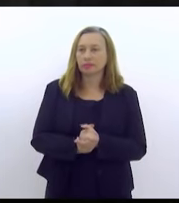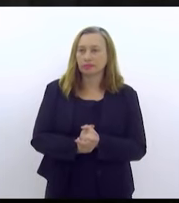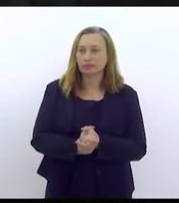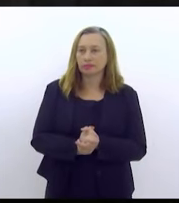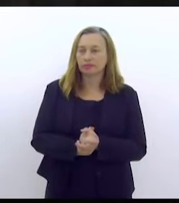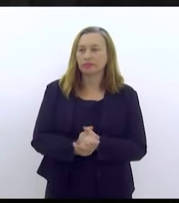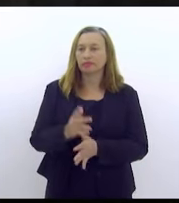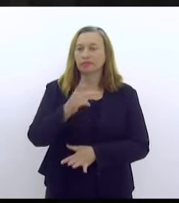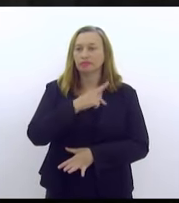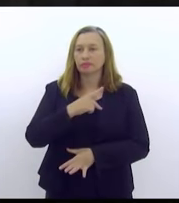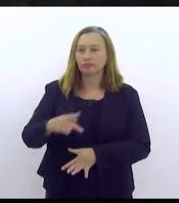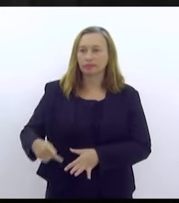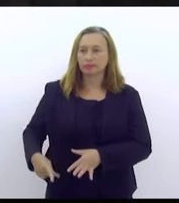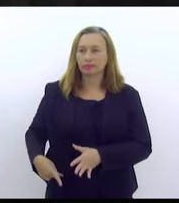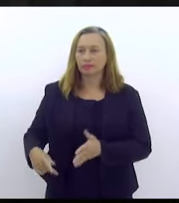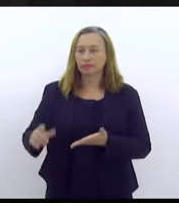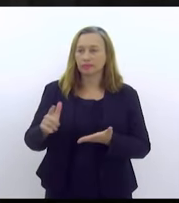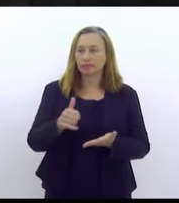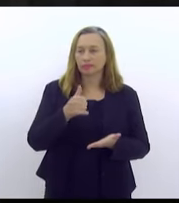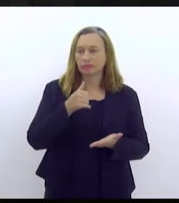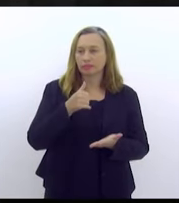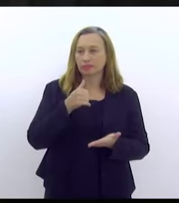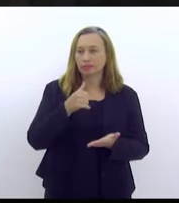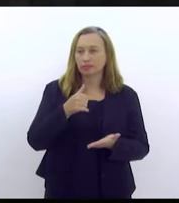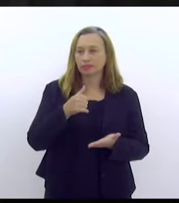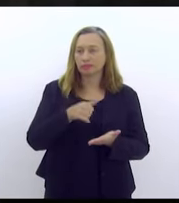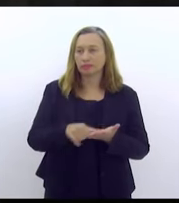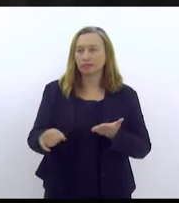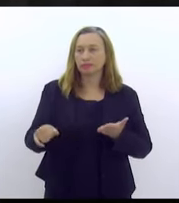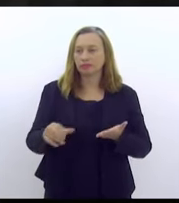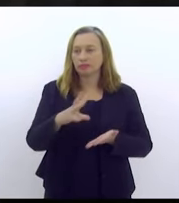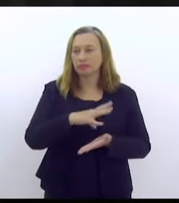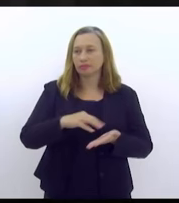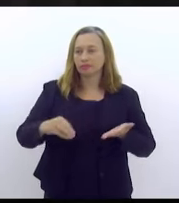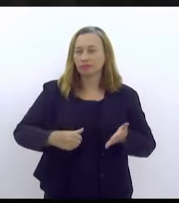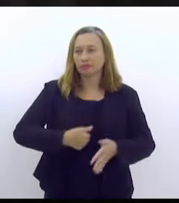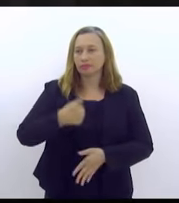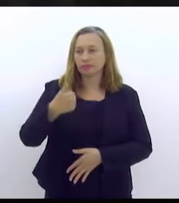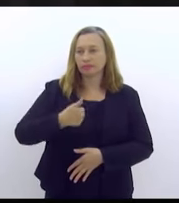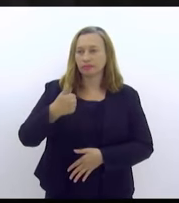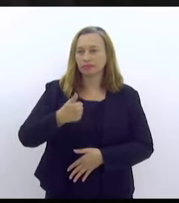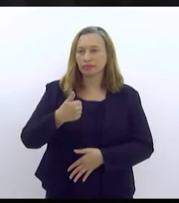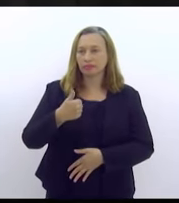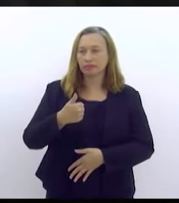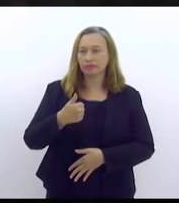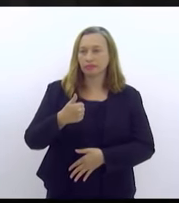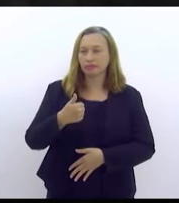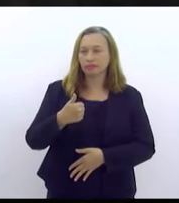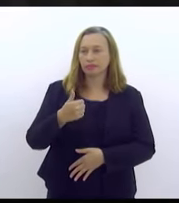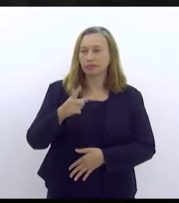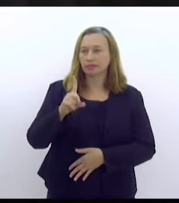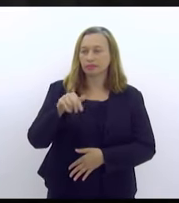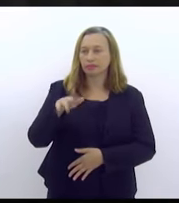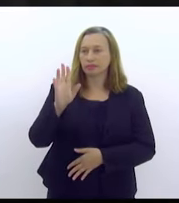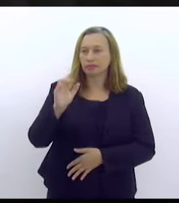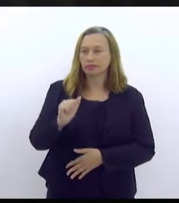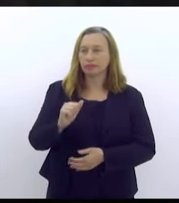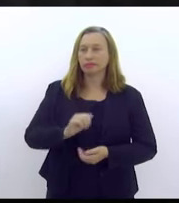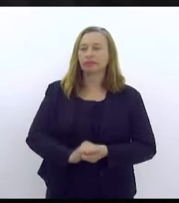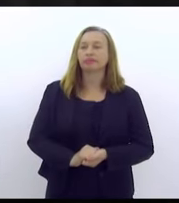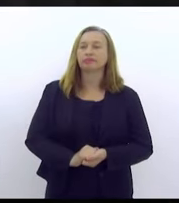carta dirigida à primeira-dama brasileira, doutora Rosângela da Silva, a Janja.